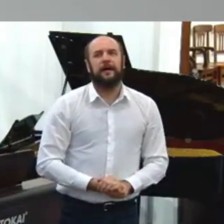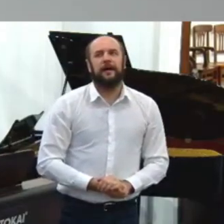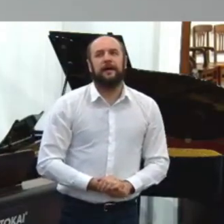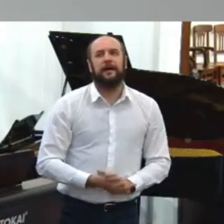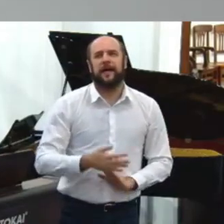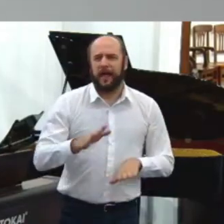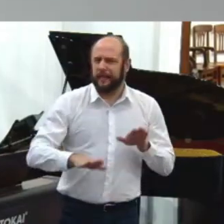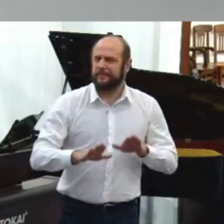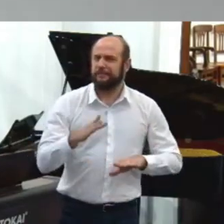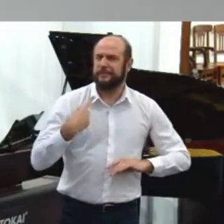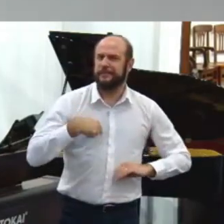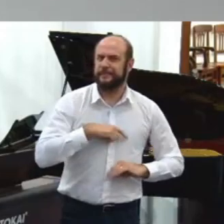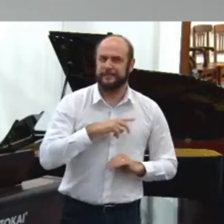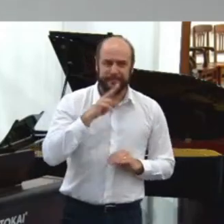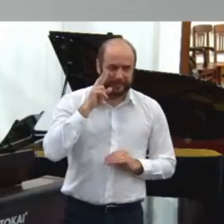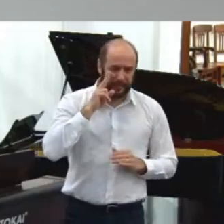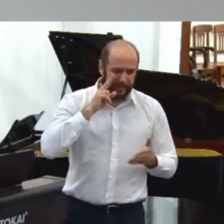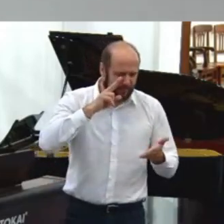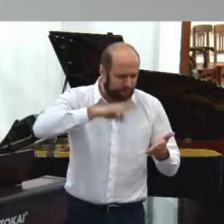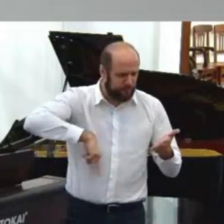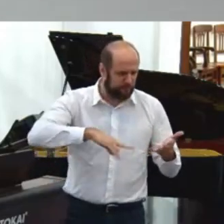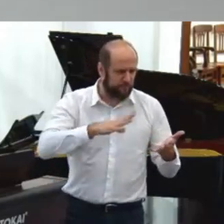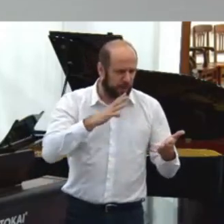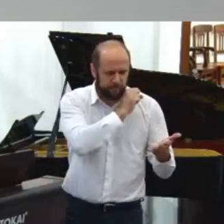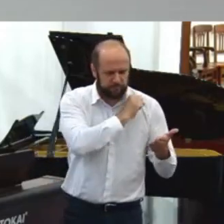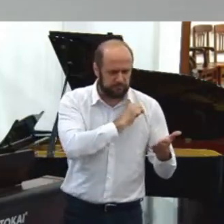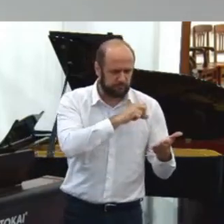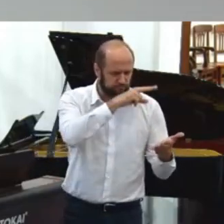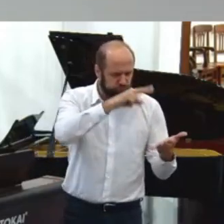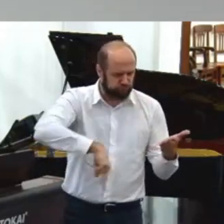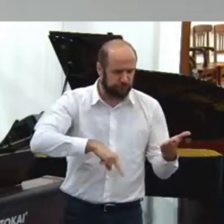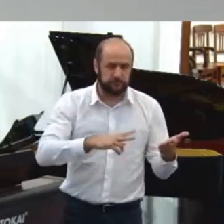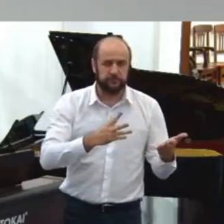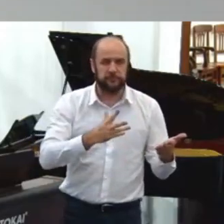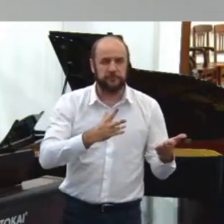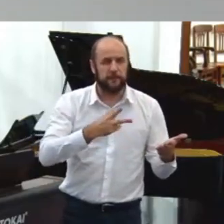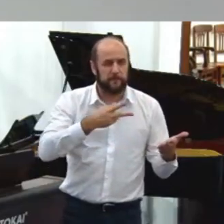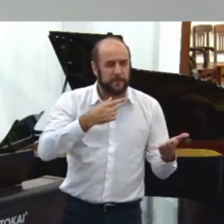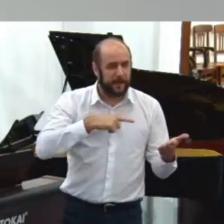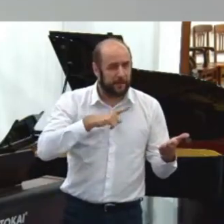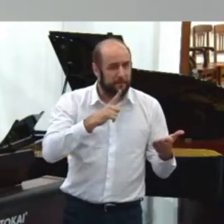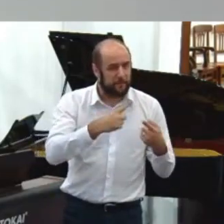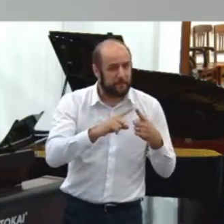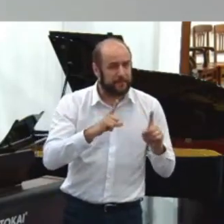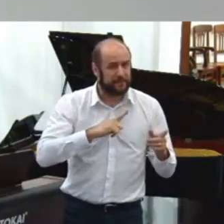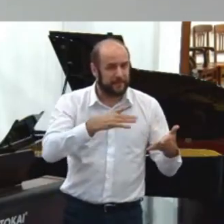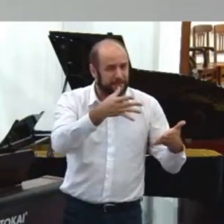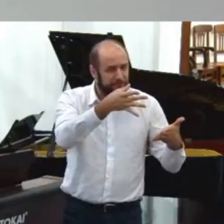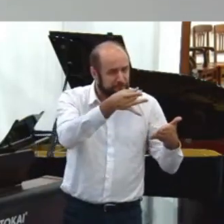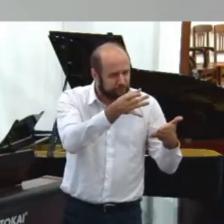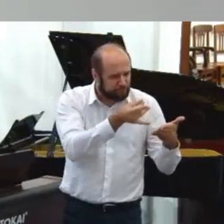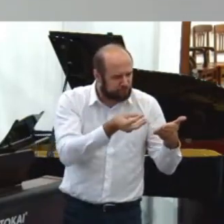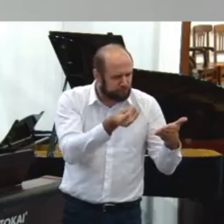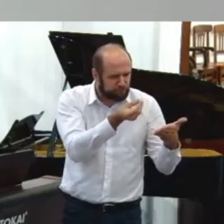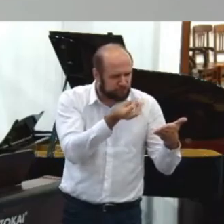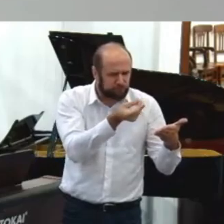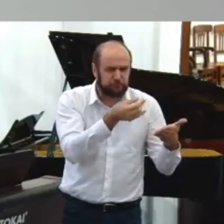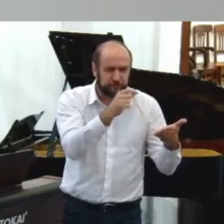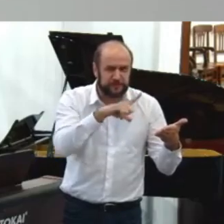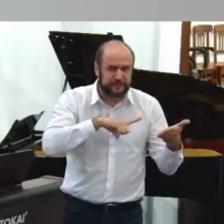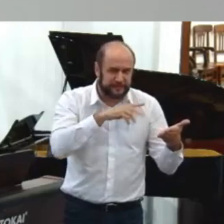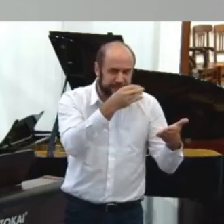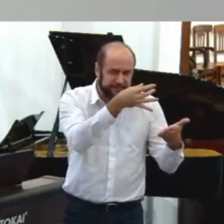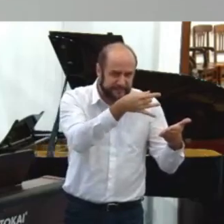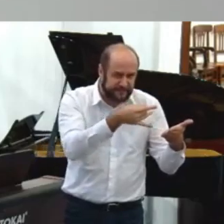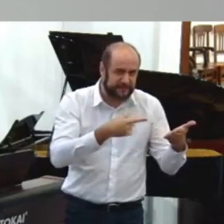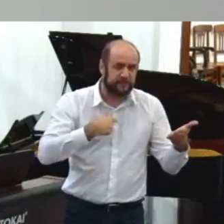passagem que às vezes a gente lê assim muito rapidamente e corre o risco de não perceber os detalhes dessa passagem. Eu quero trazer um pouco